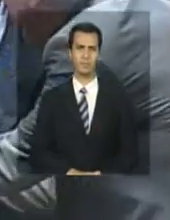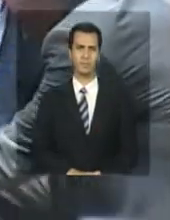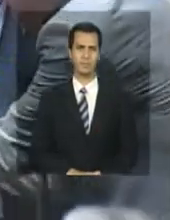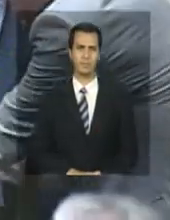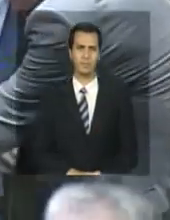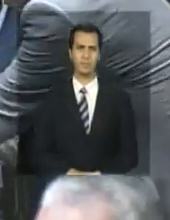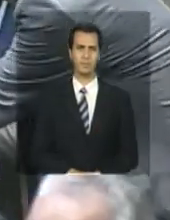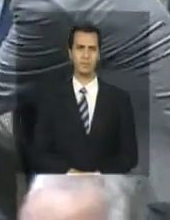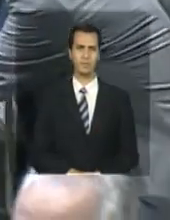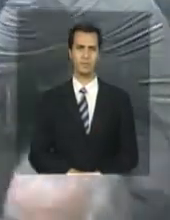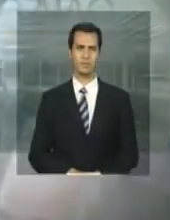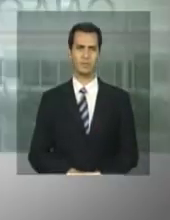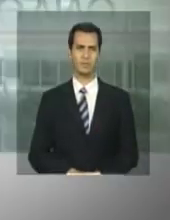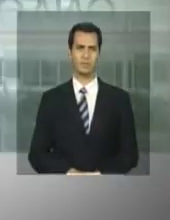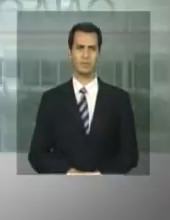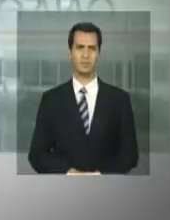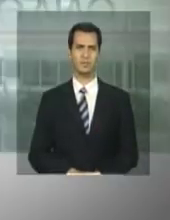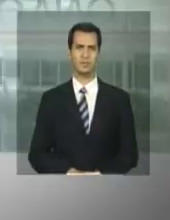Esta foi a mensagem.